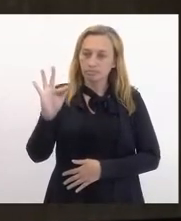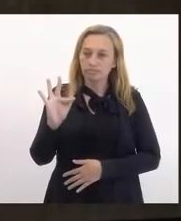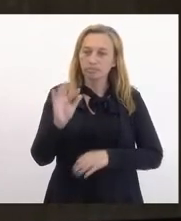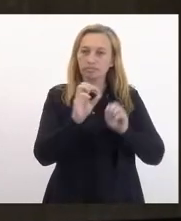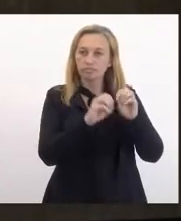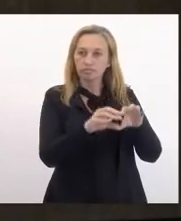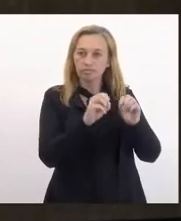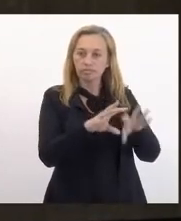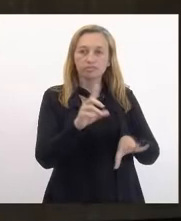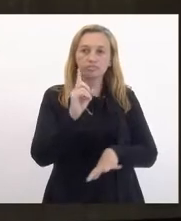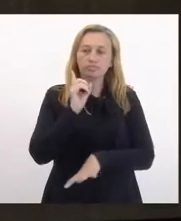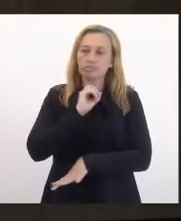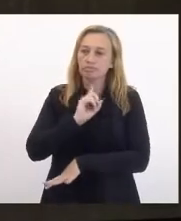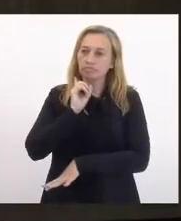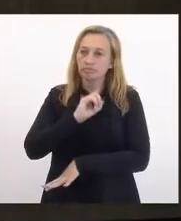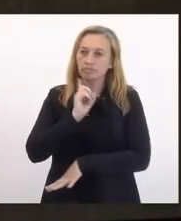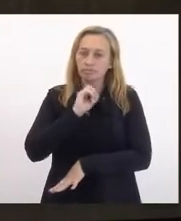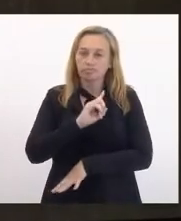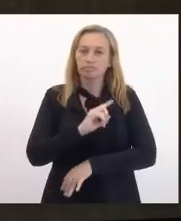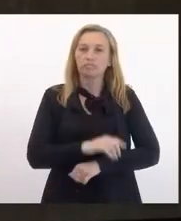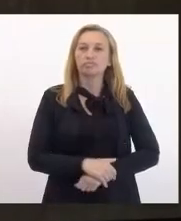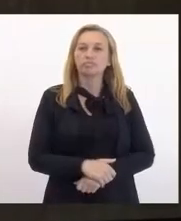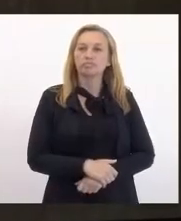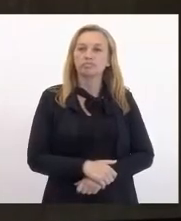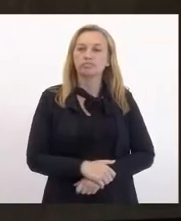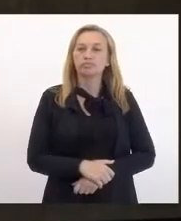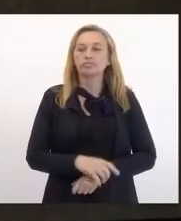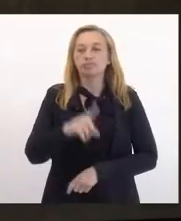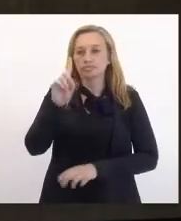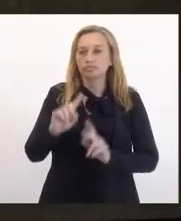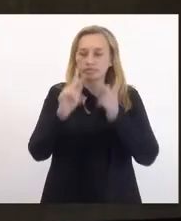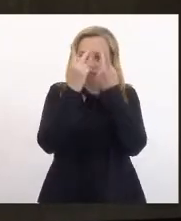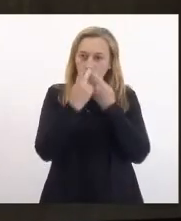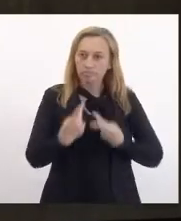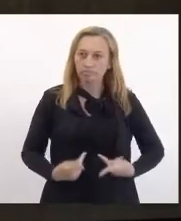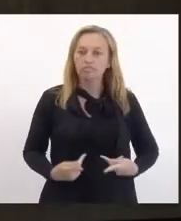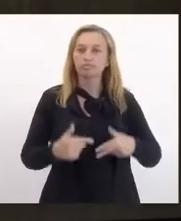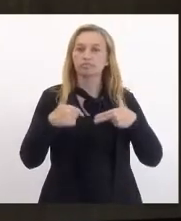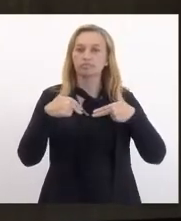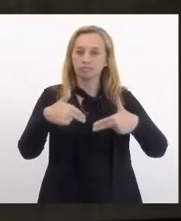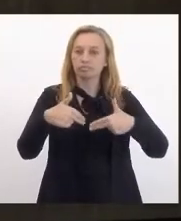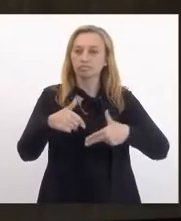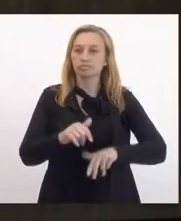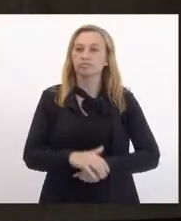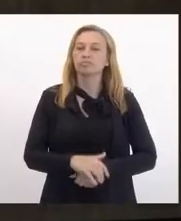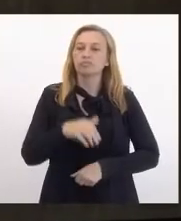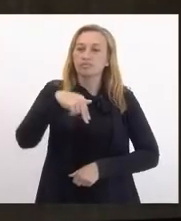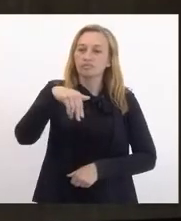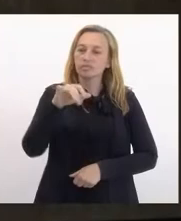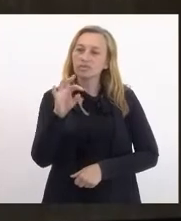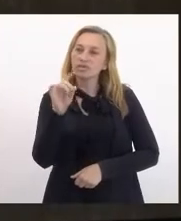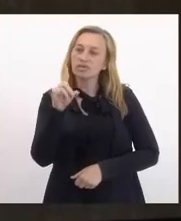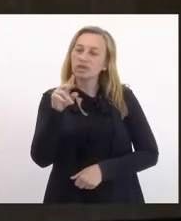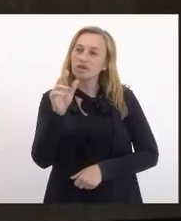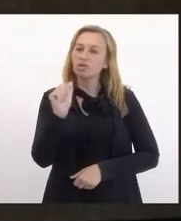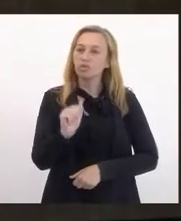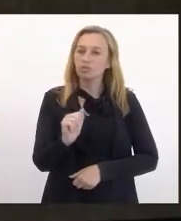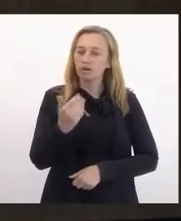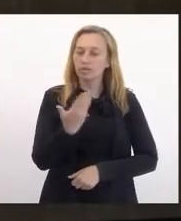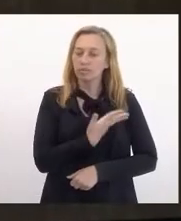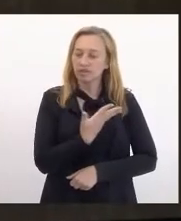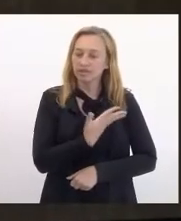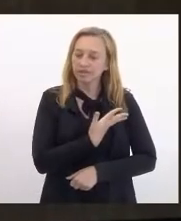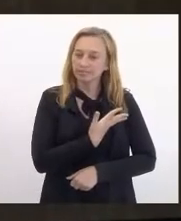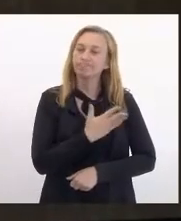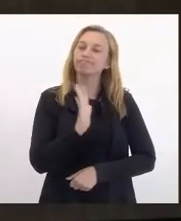Minas Gerais, ex-ministra de Estado de Direitos Humanos, das Mulheres, a professora Nilma Lino Gomes, minha querida amiga, que